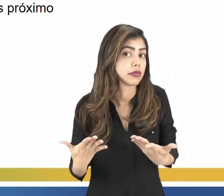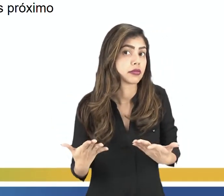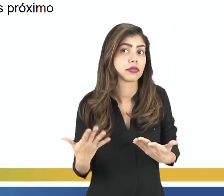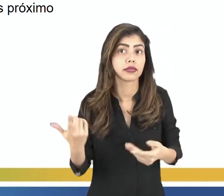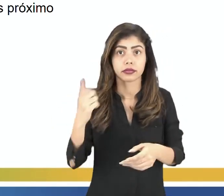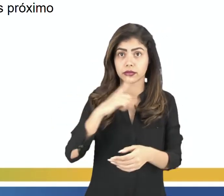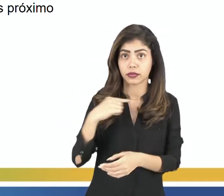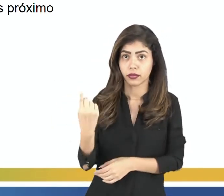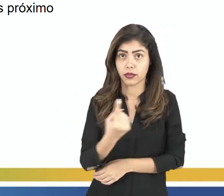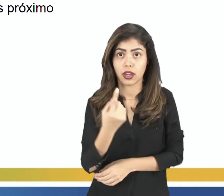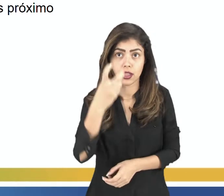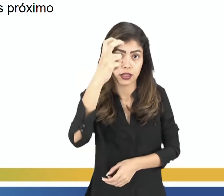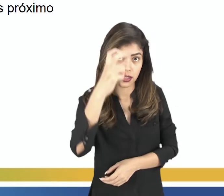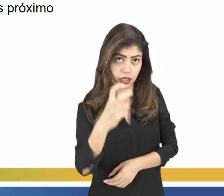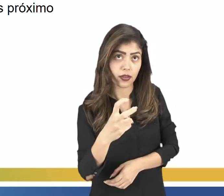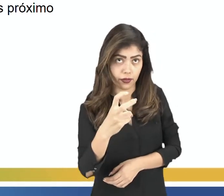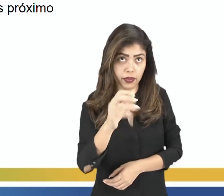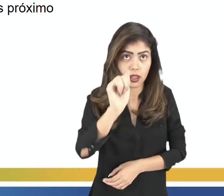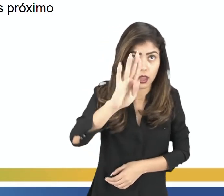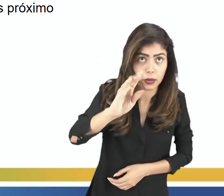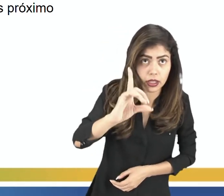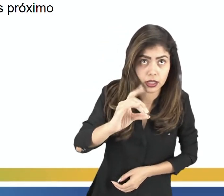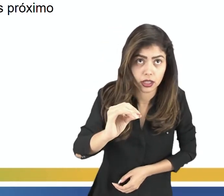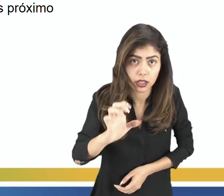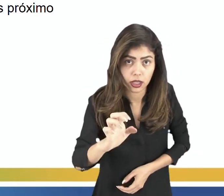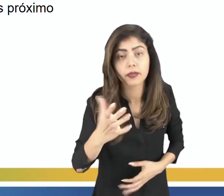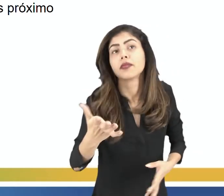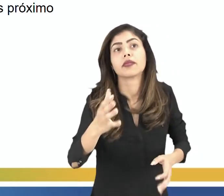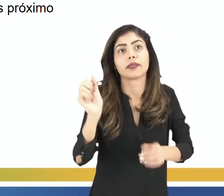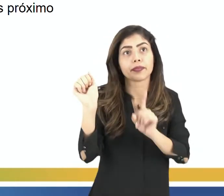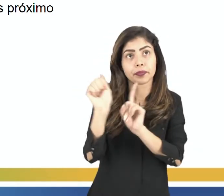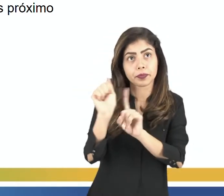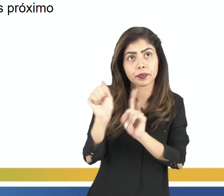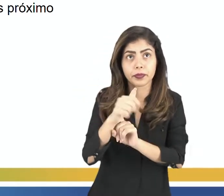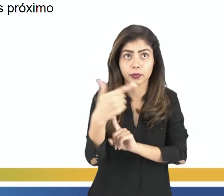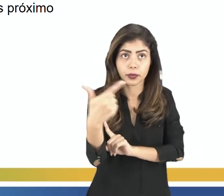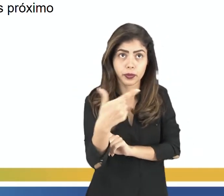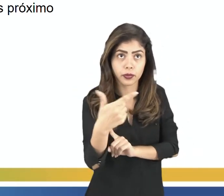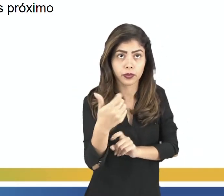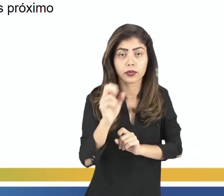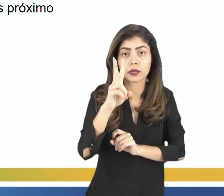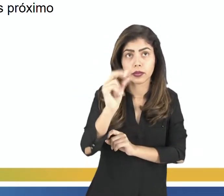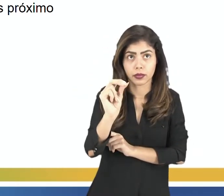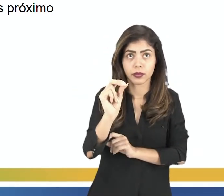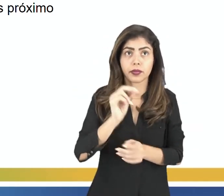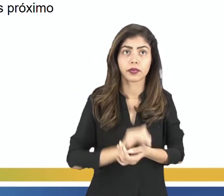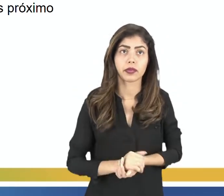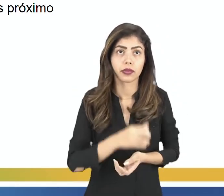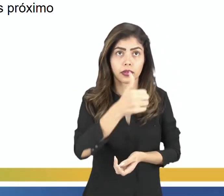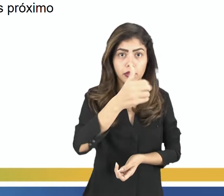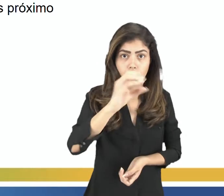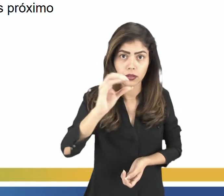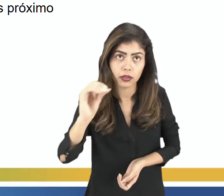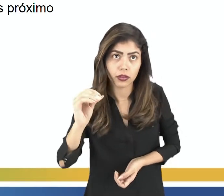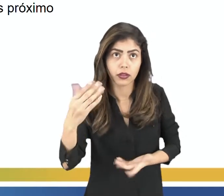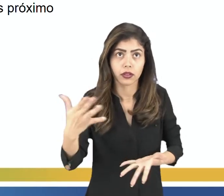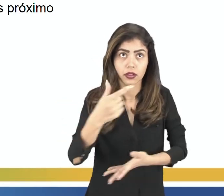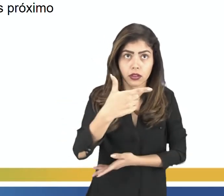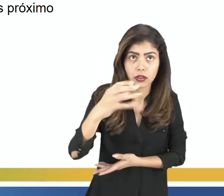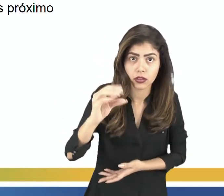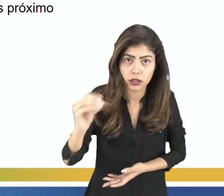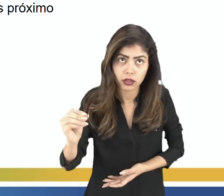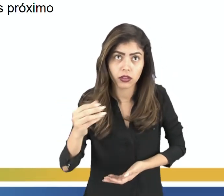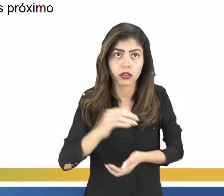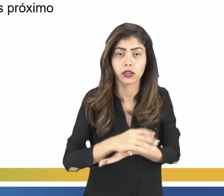temos aqui 5 alternativas que foi dada na questão. Letra A, 22, letra B, 50, letra C, 100, letra